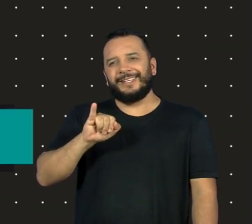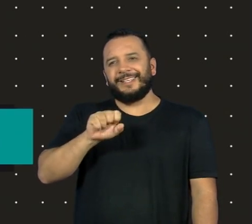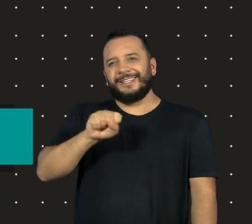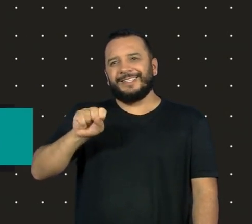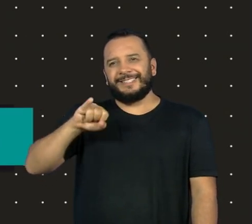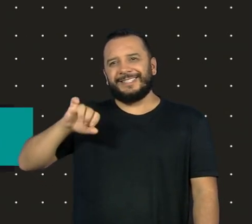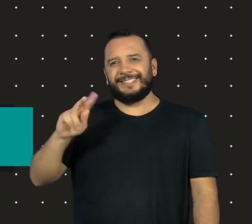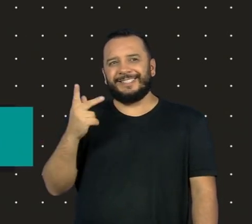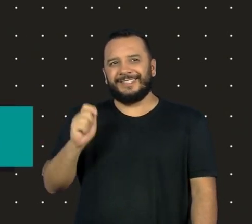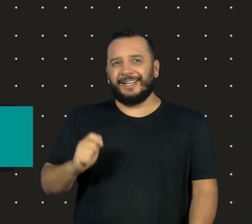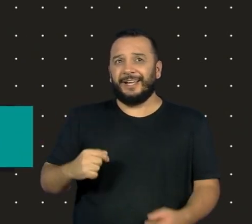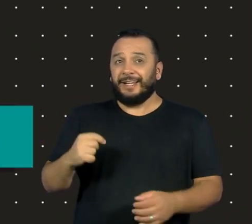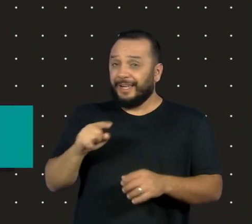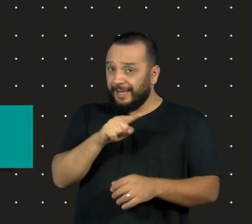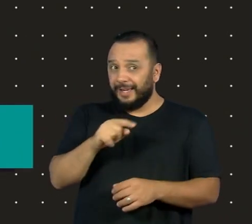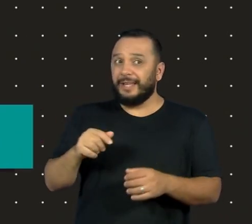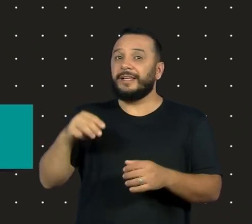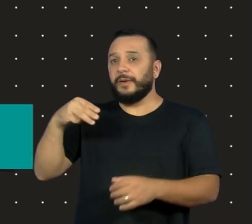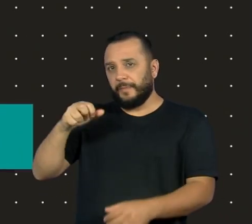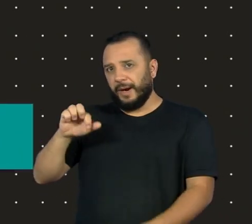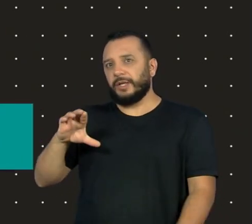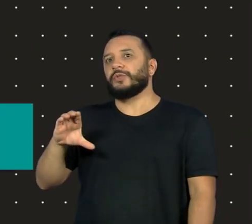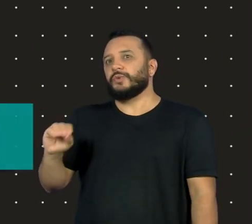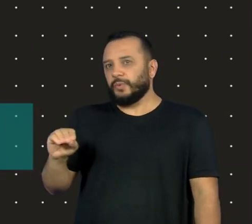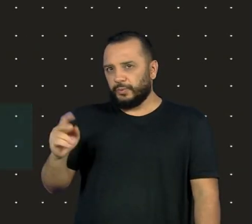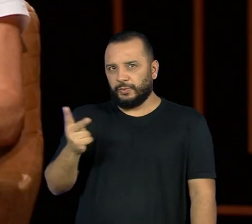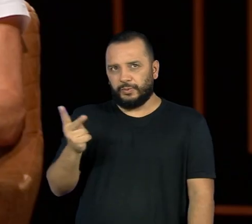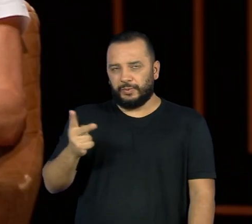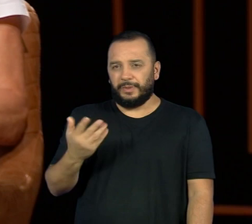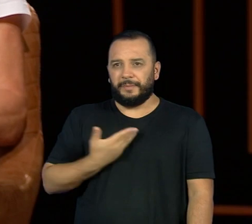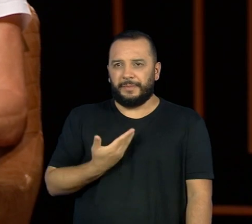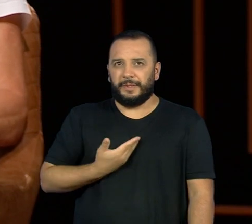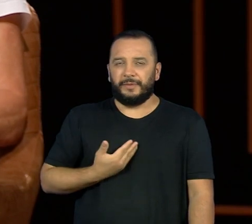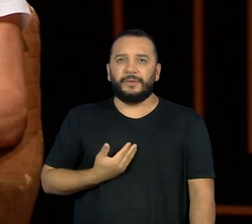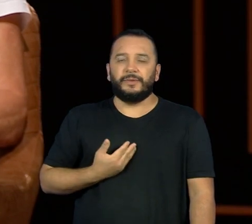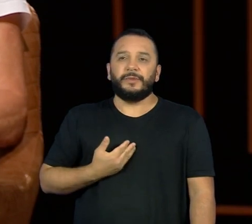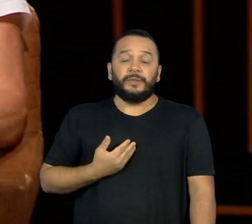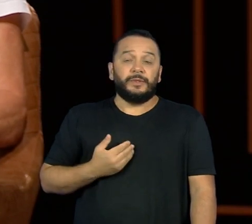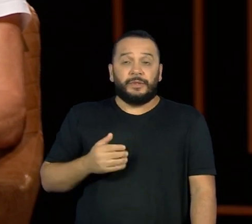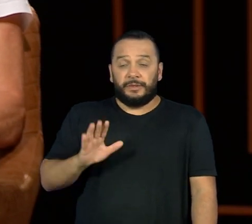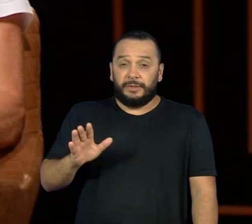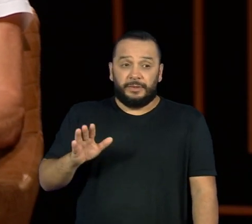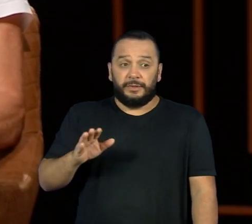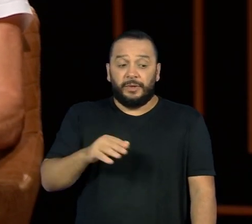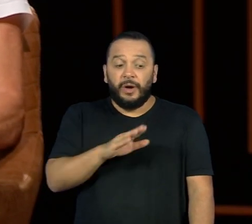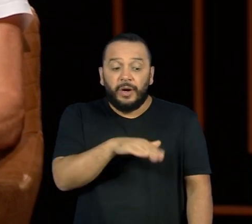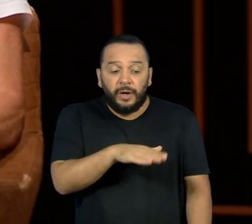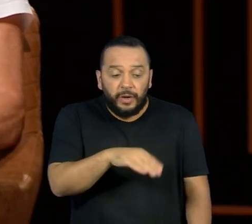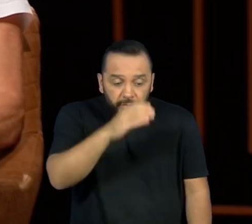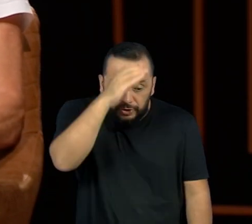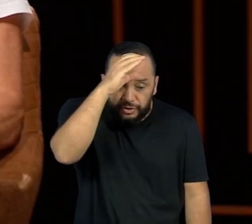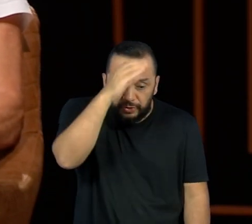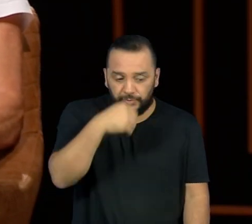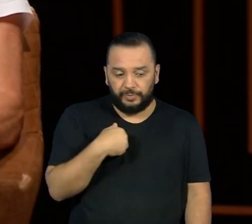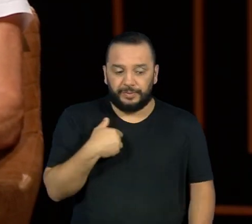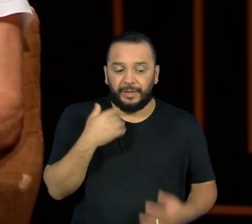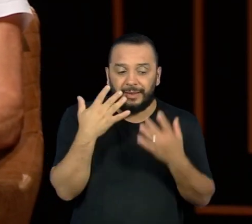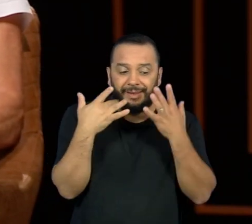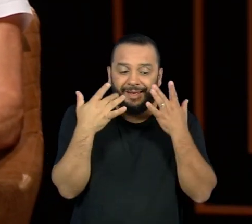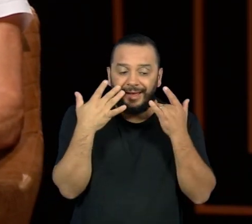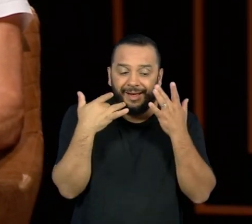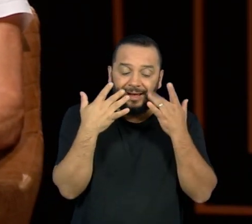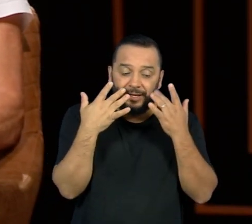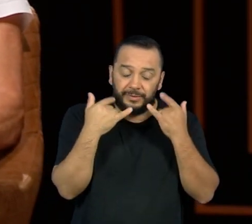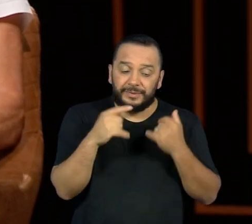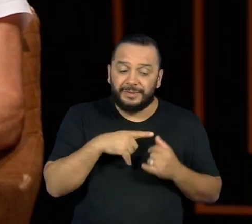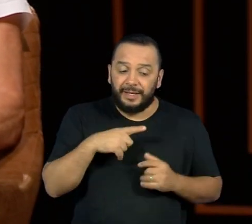diretores que eu conheço também, grande amigo. E o tio Tó falou assim, Claricinha, o tio vai fazer uma peça e